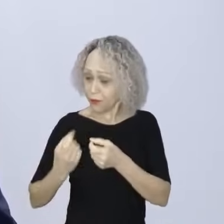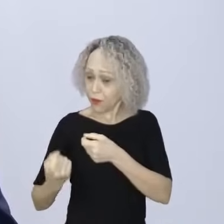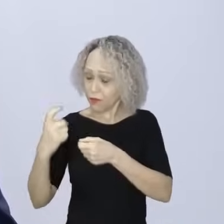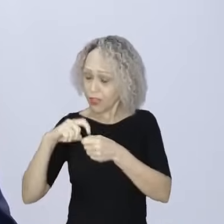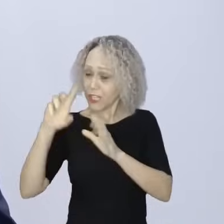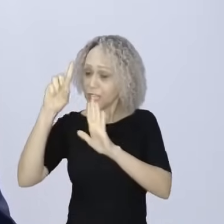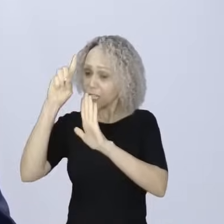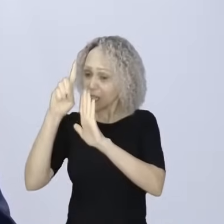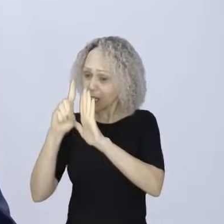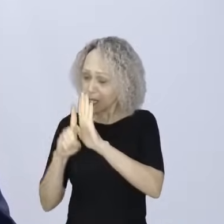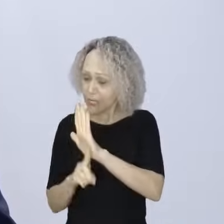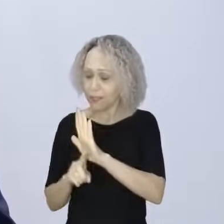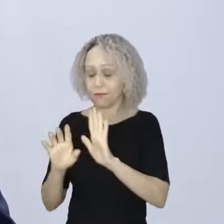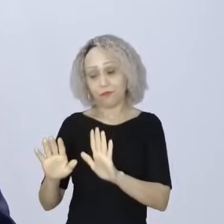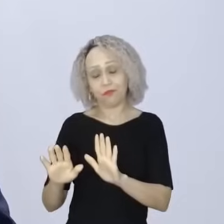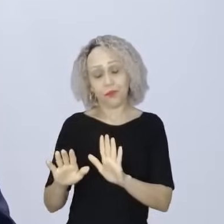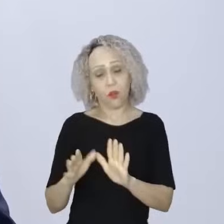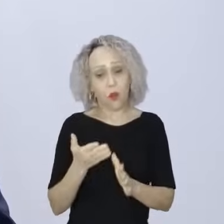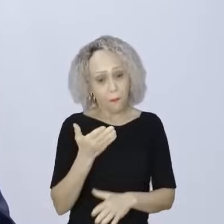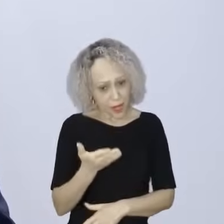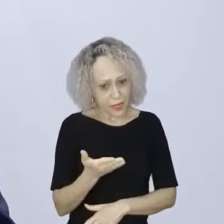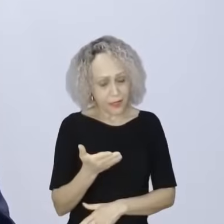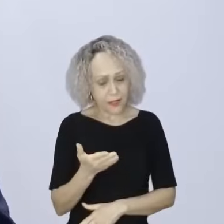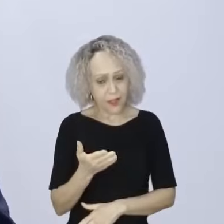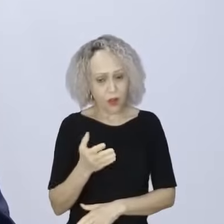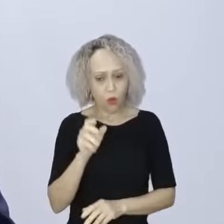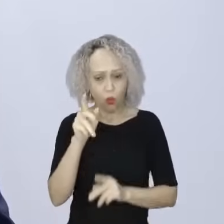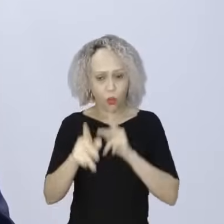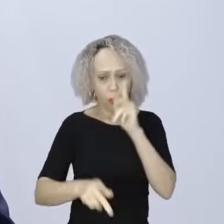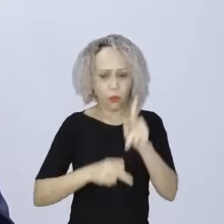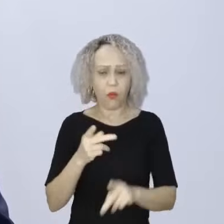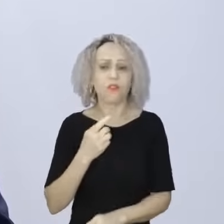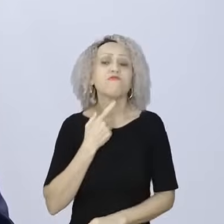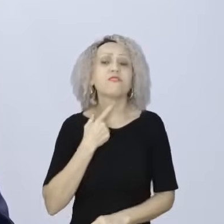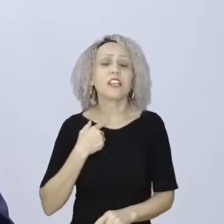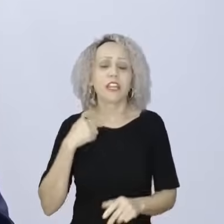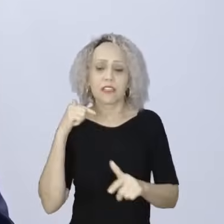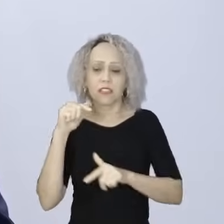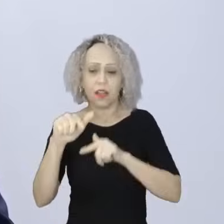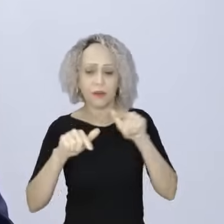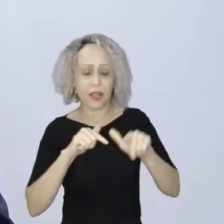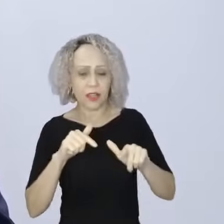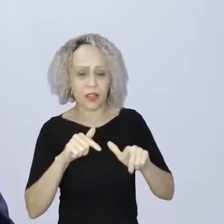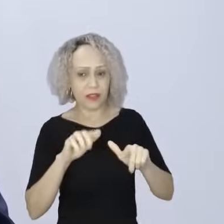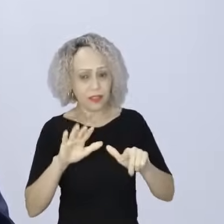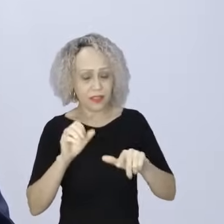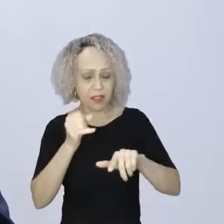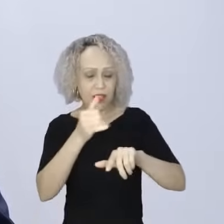Mariana, o povo quer trabalhar. Se for um emprego formal,